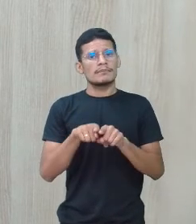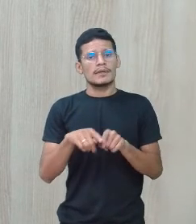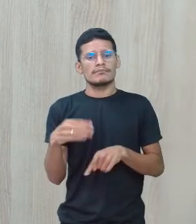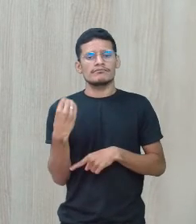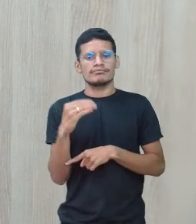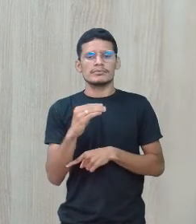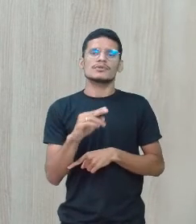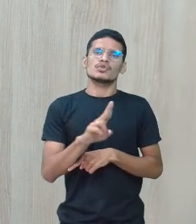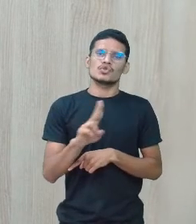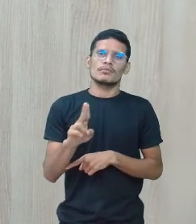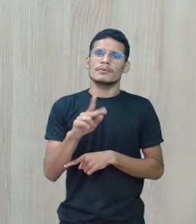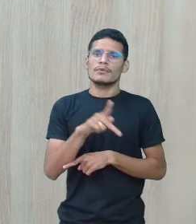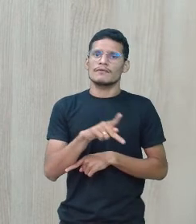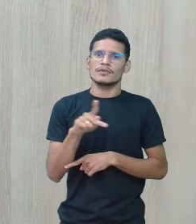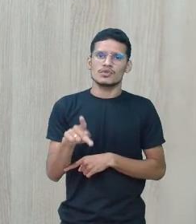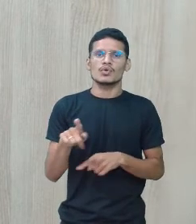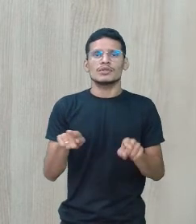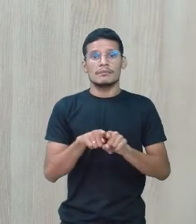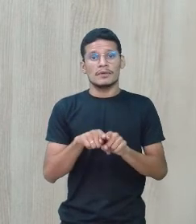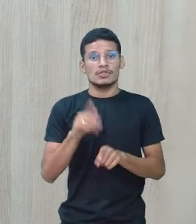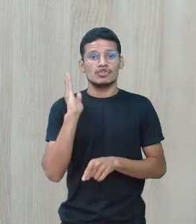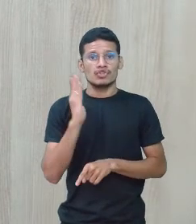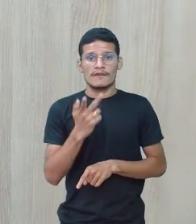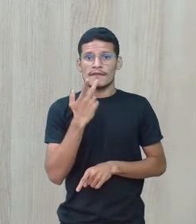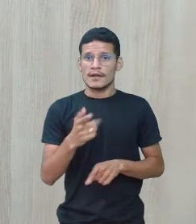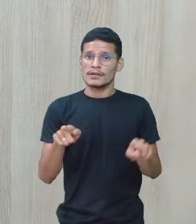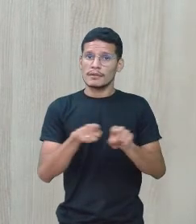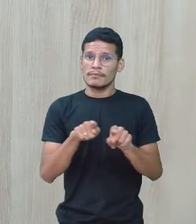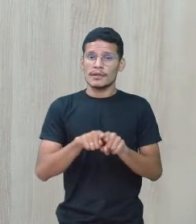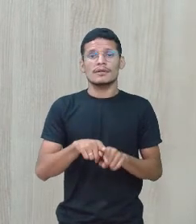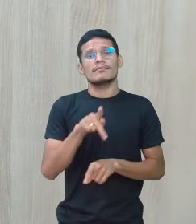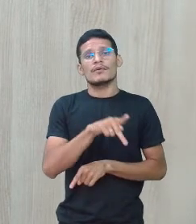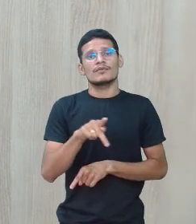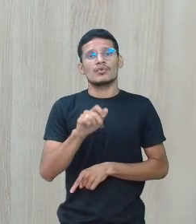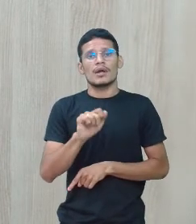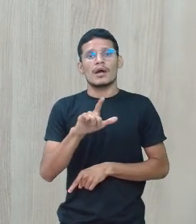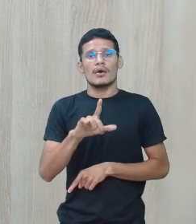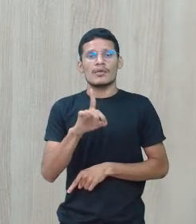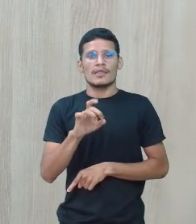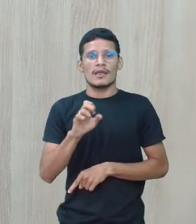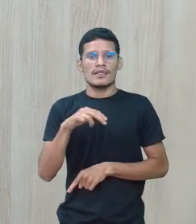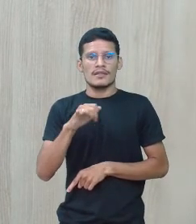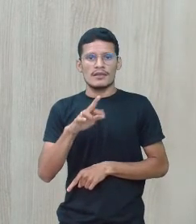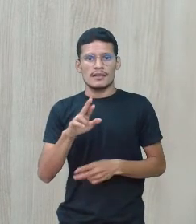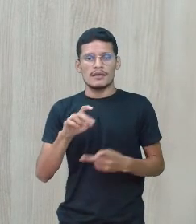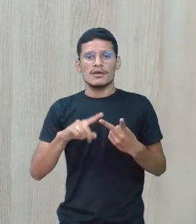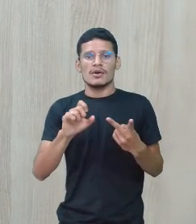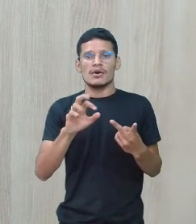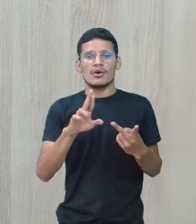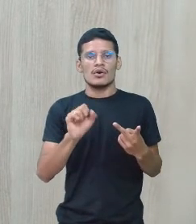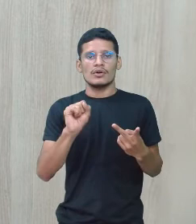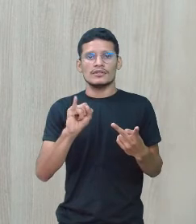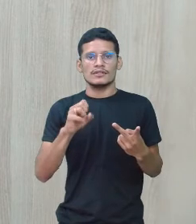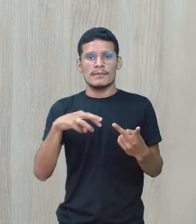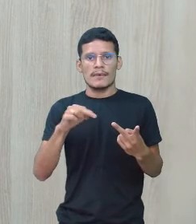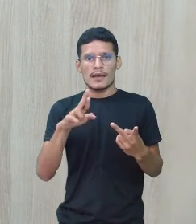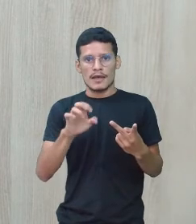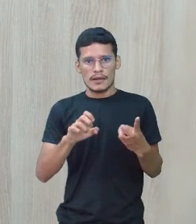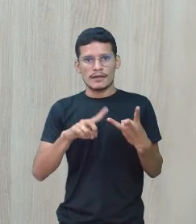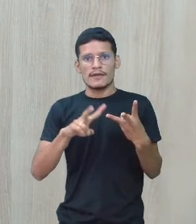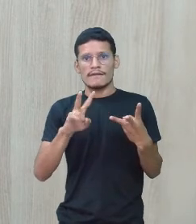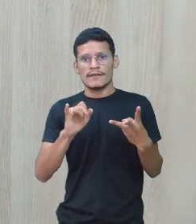dos professores. Que maravilha. Colocaram o nome da professora Aldeni, Rosemary, Nildo,